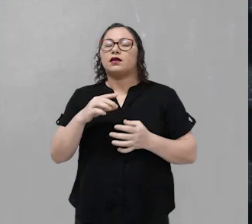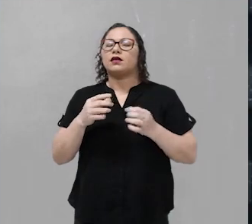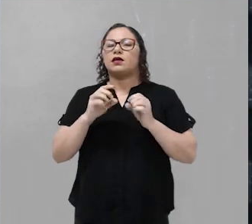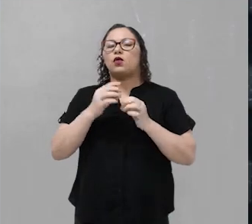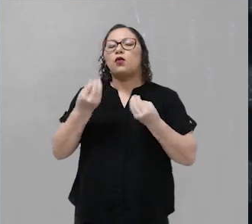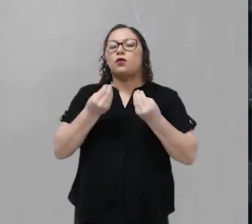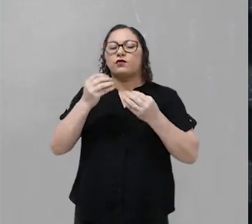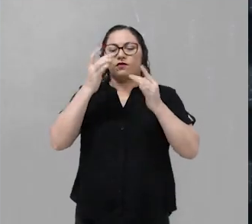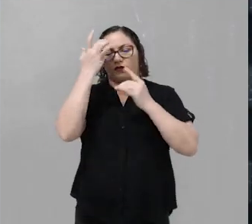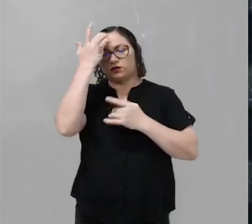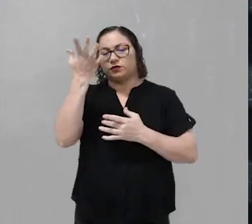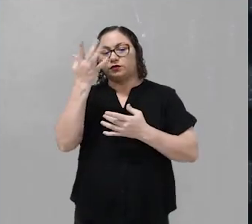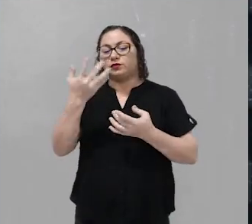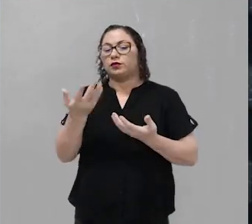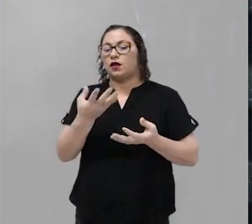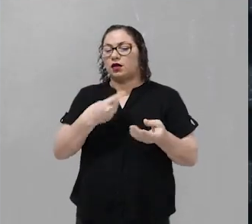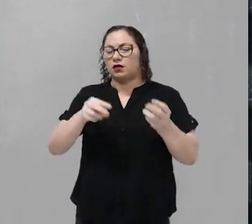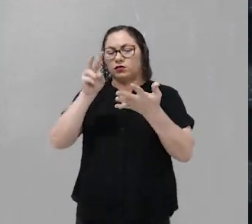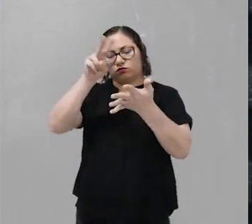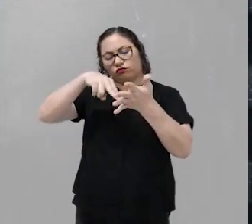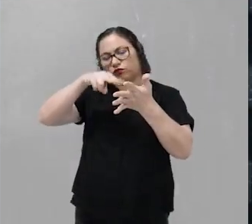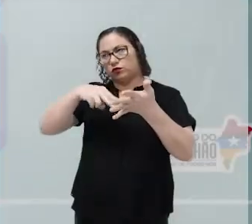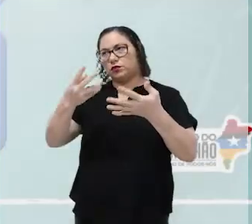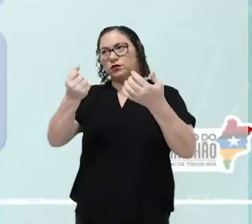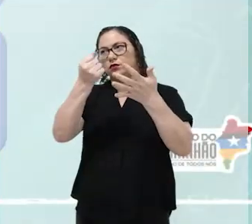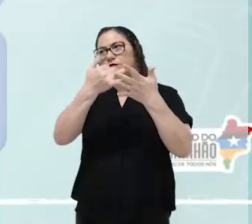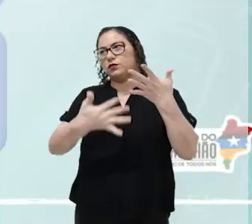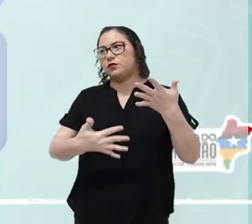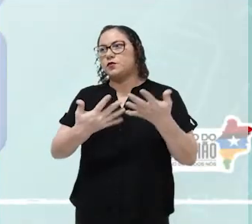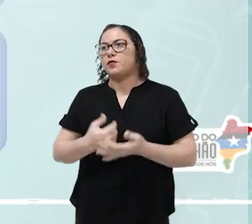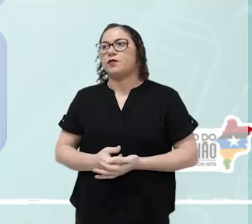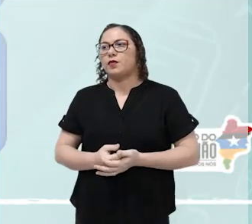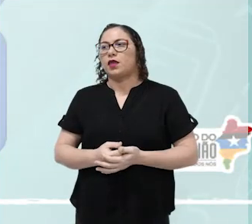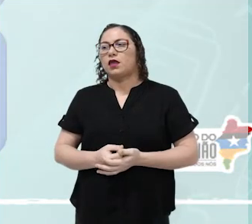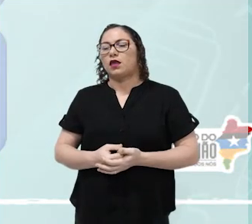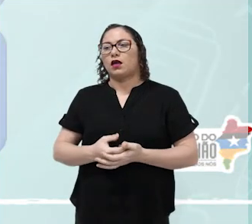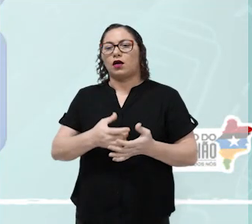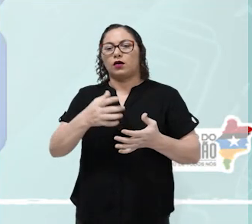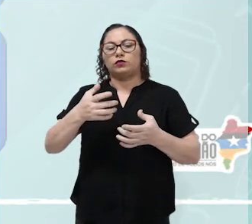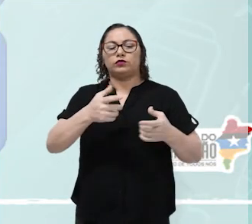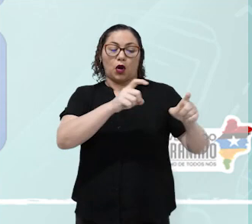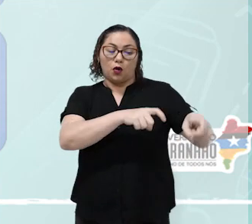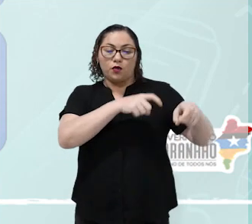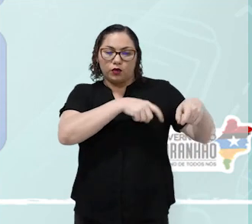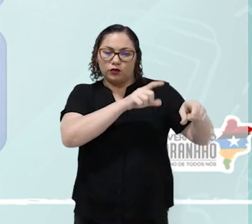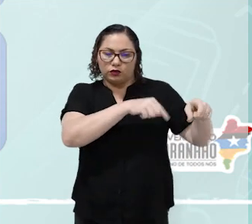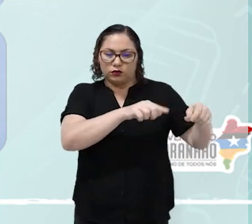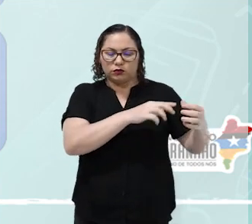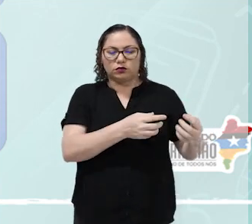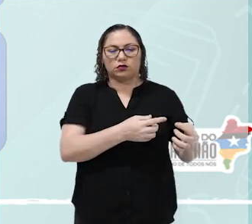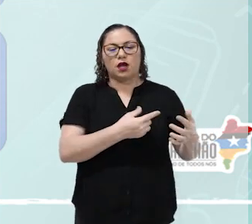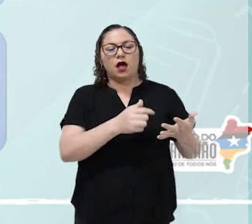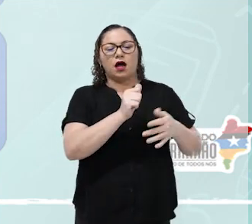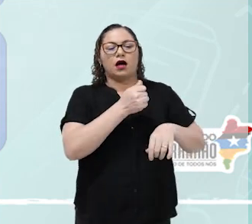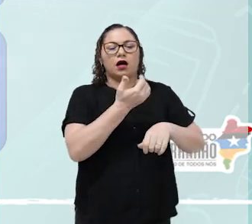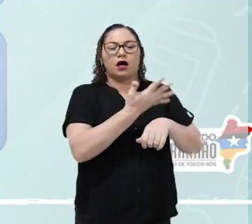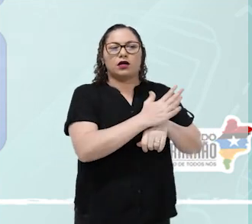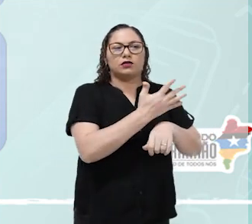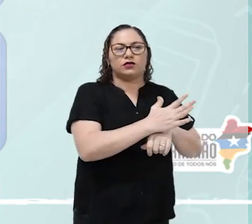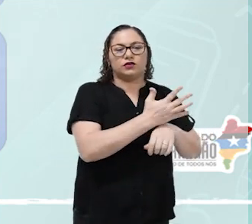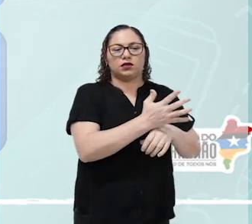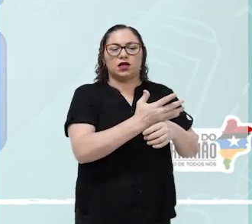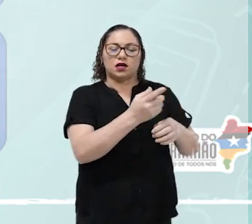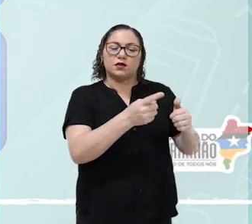bacana, então vem aqui comigo para a gente ler a definição. O espaço rural refere-se ao conjunto de atividades primárias, e aí quando eu falo